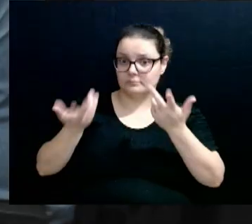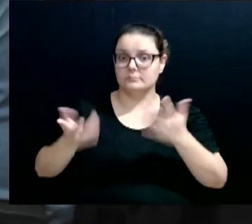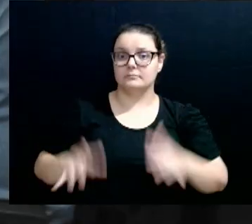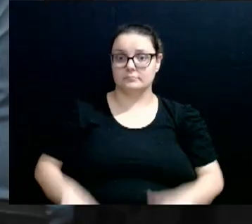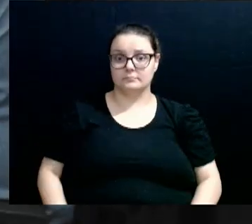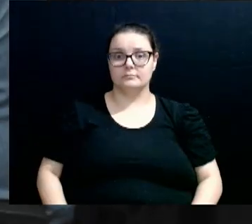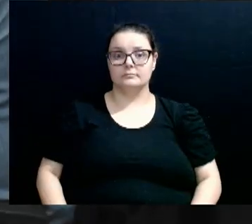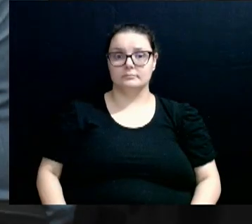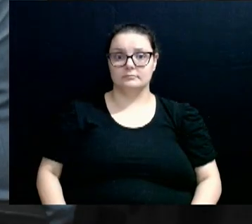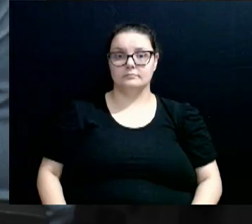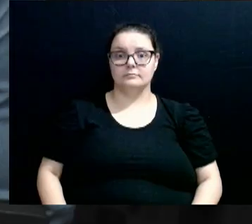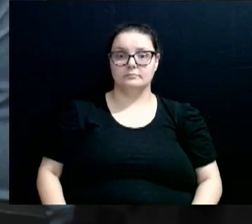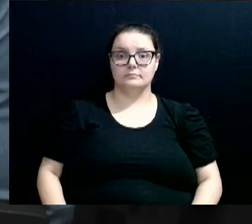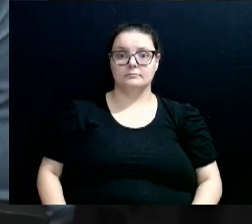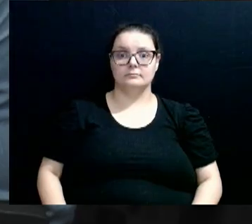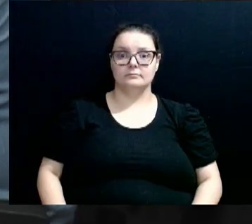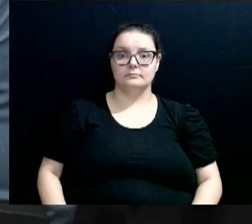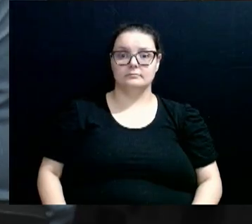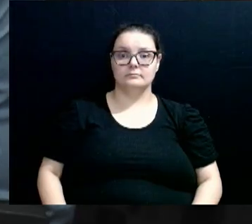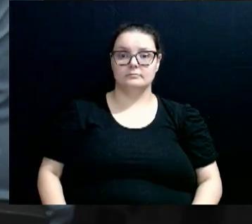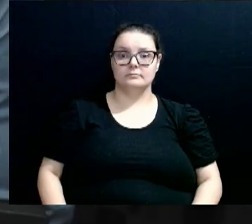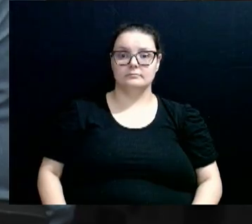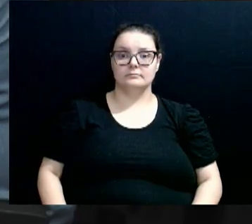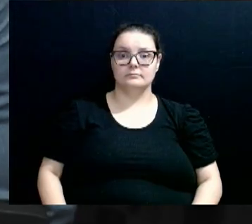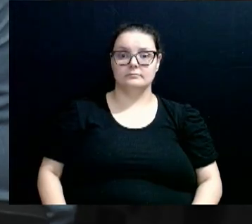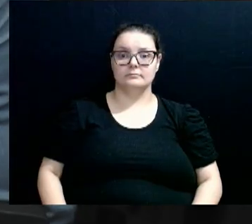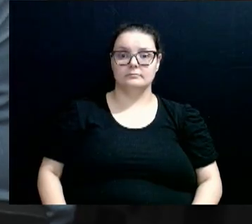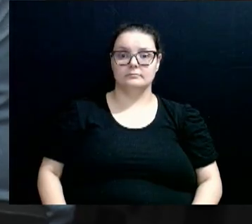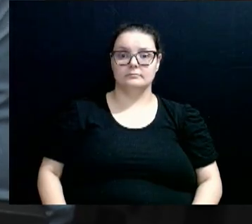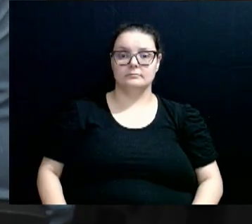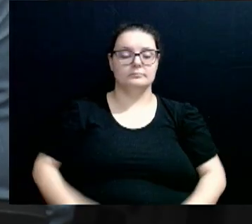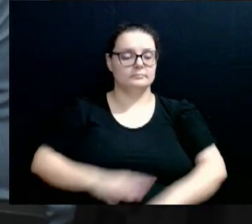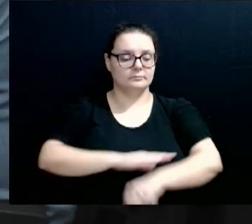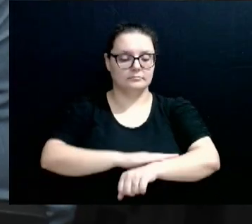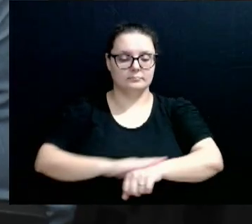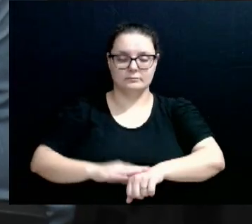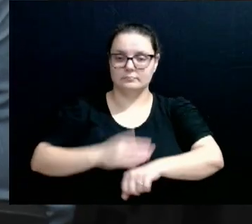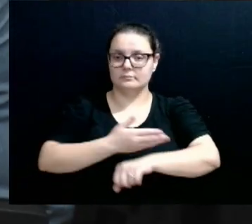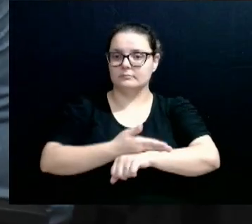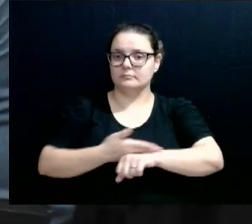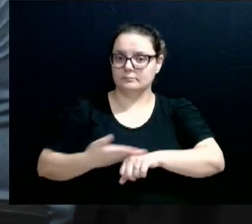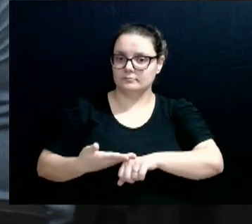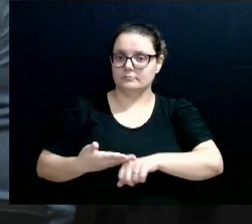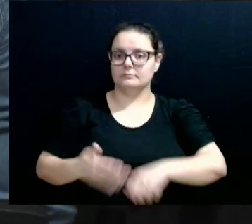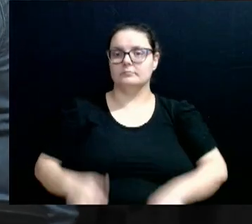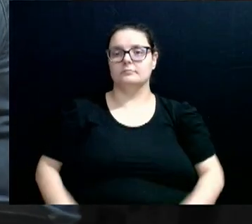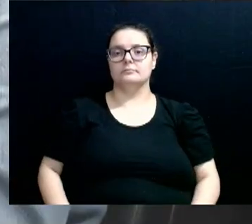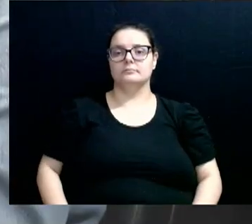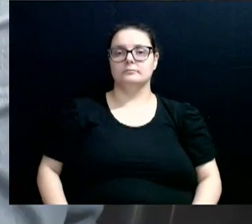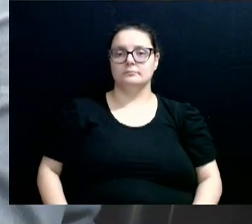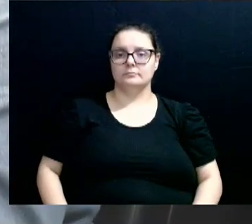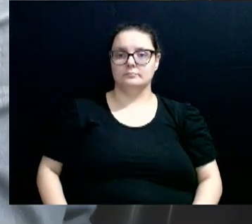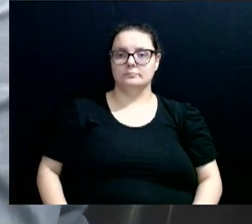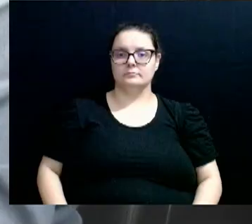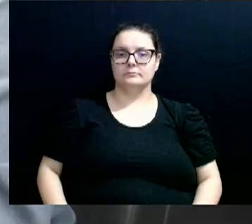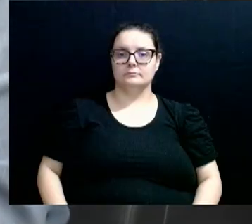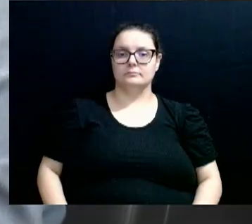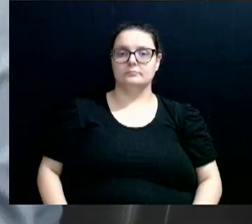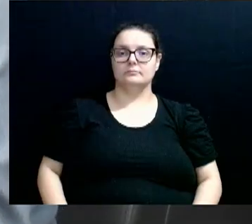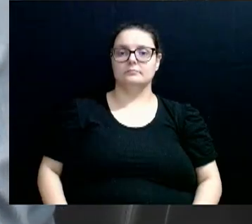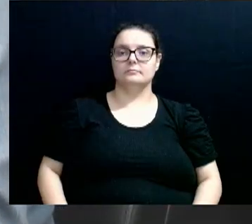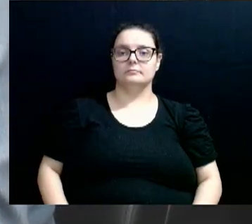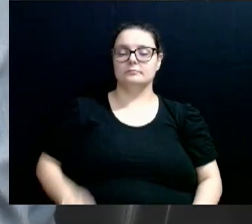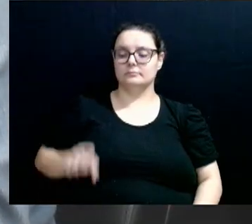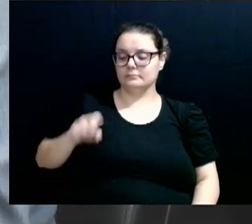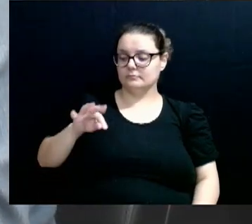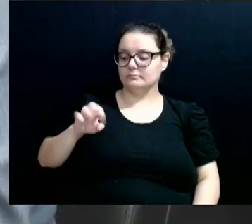que alguém com uma cutis branca, com alguém que tenha... Enfim, que o estereótipo te lembre